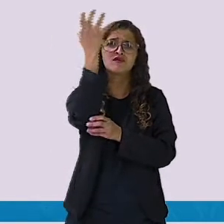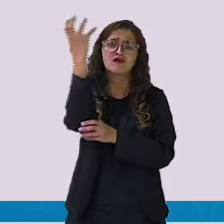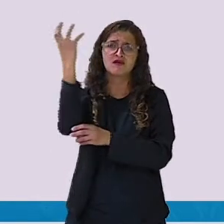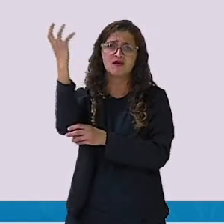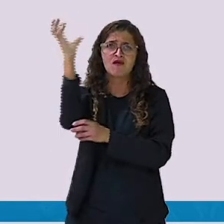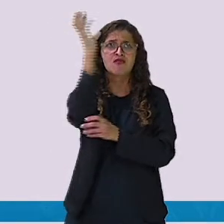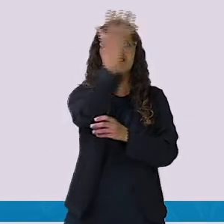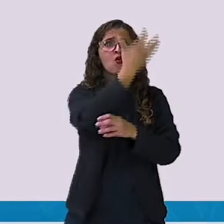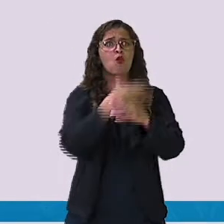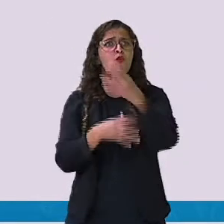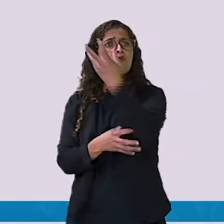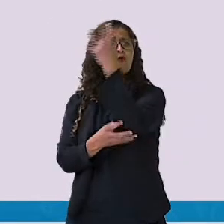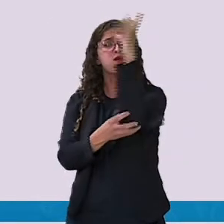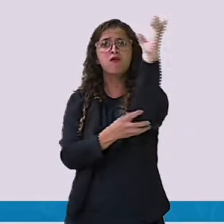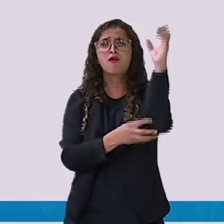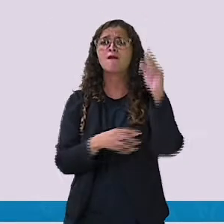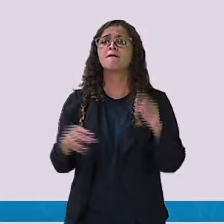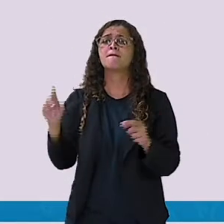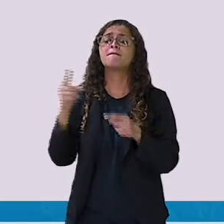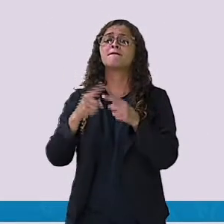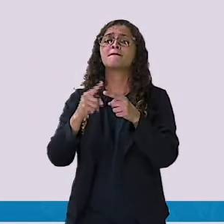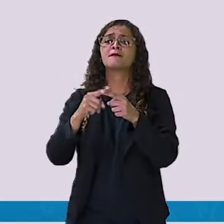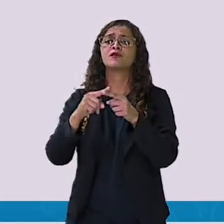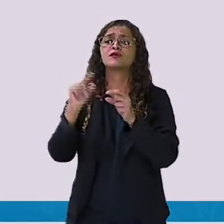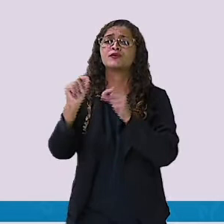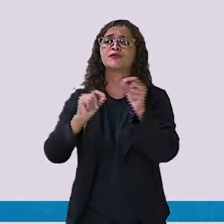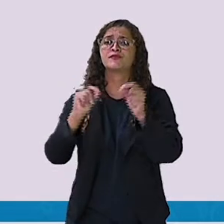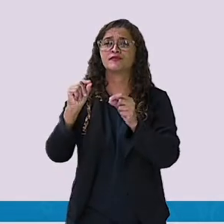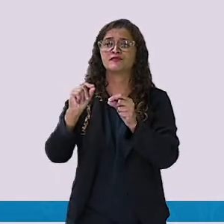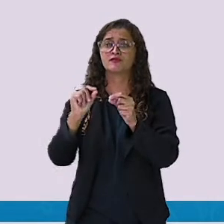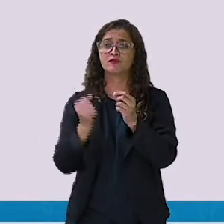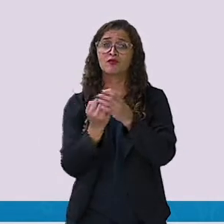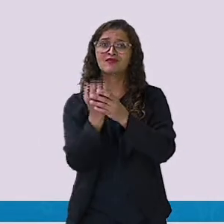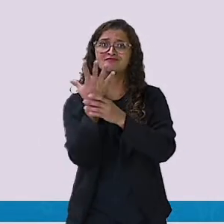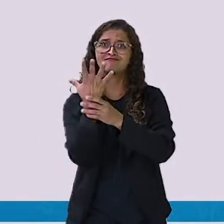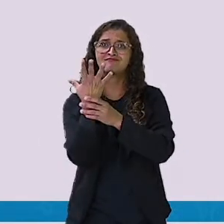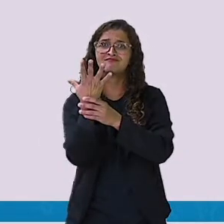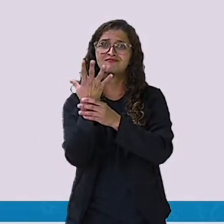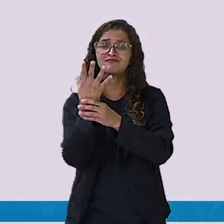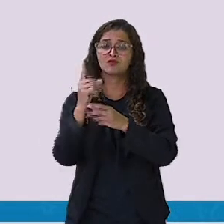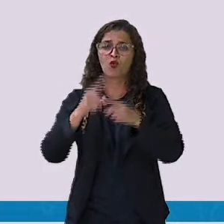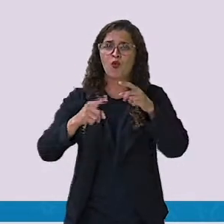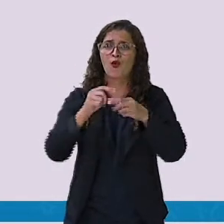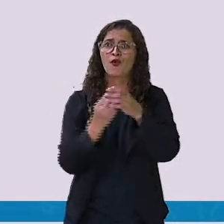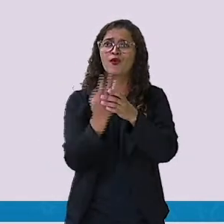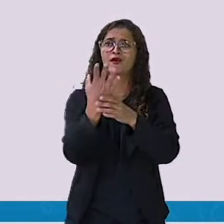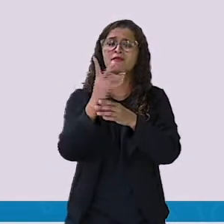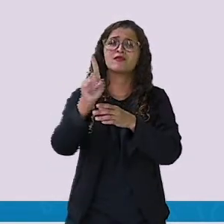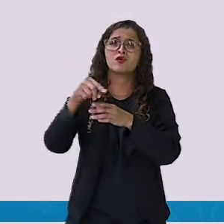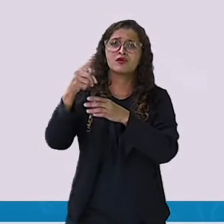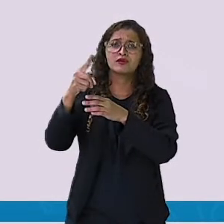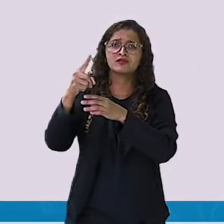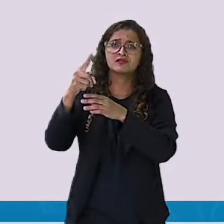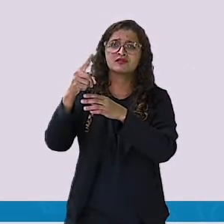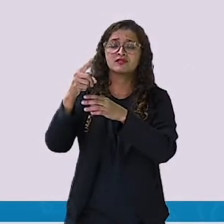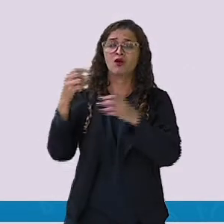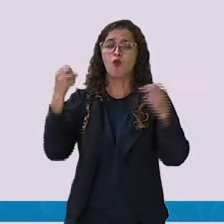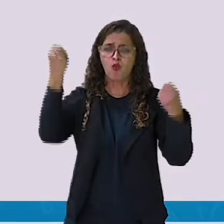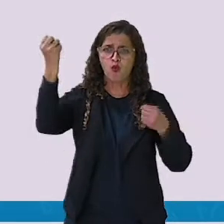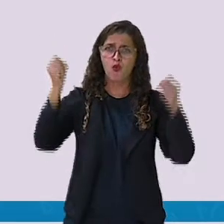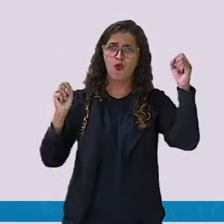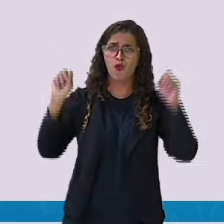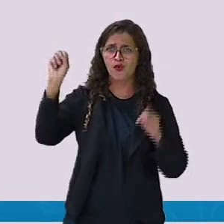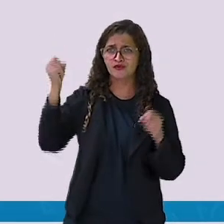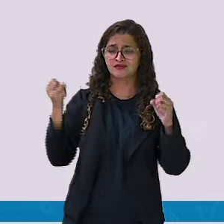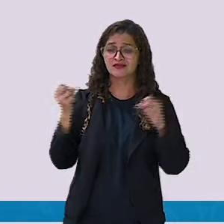ali no natural para poder fabricar ou fazer algo e mandar para outras indústrias. Vamos fazer um exemplo